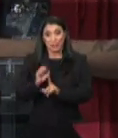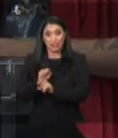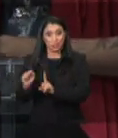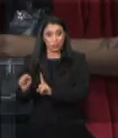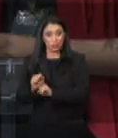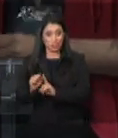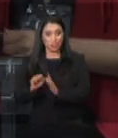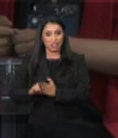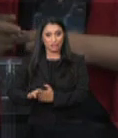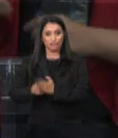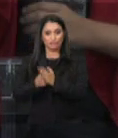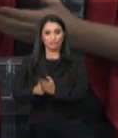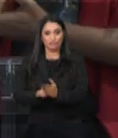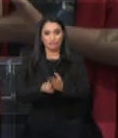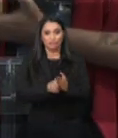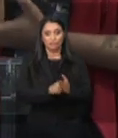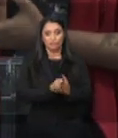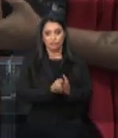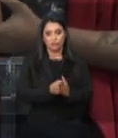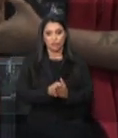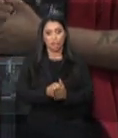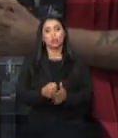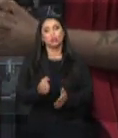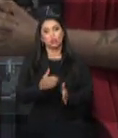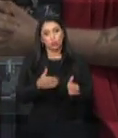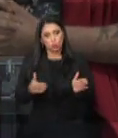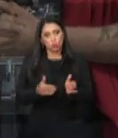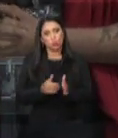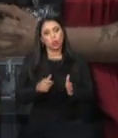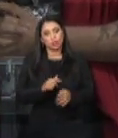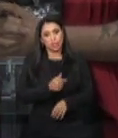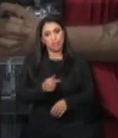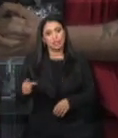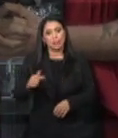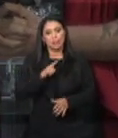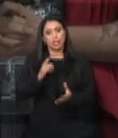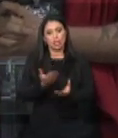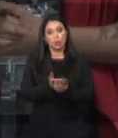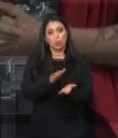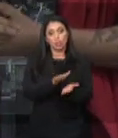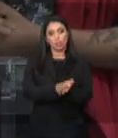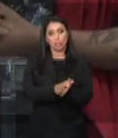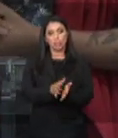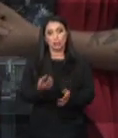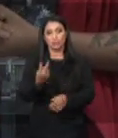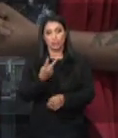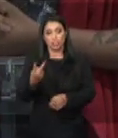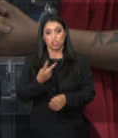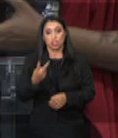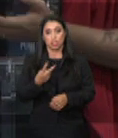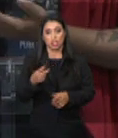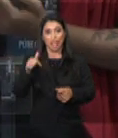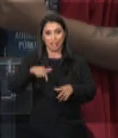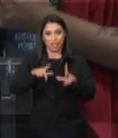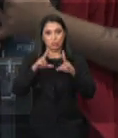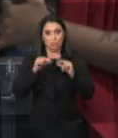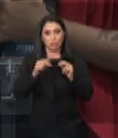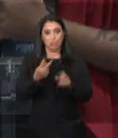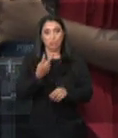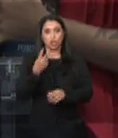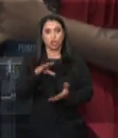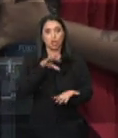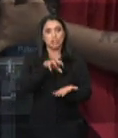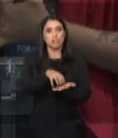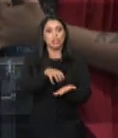o fechamento desses espaços não tem uma semana que eu não responda um processo pedindo para fechar os dois centros pop de Brasília a gente teve que